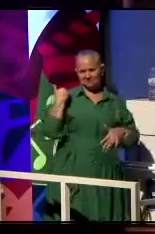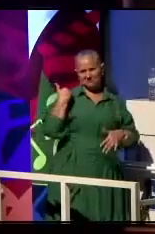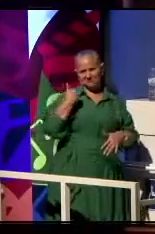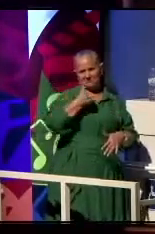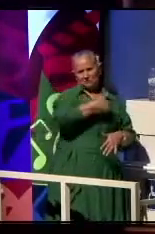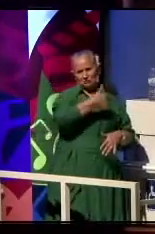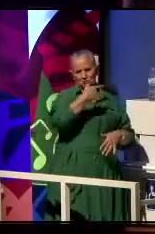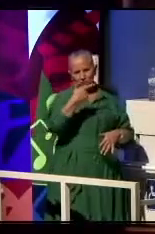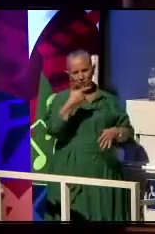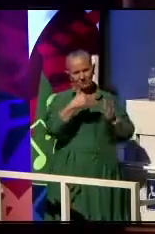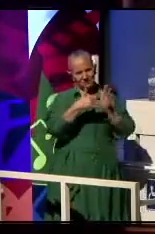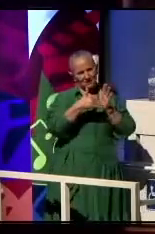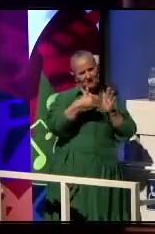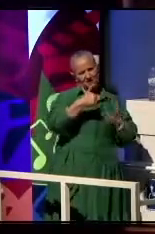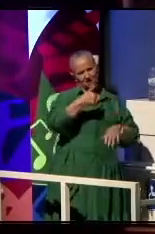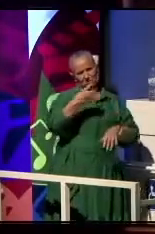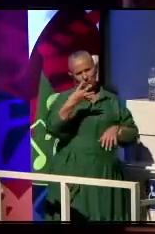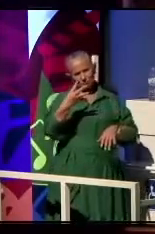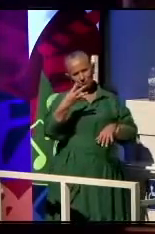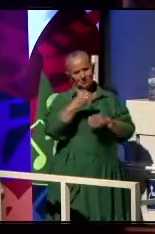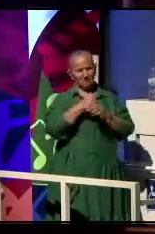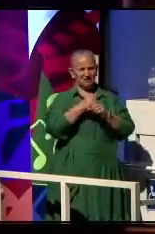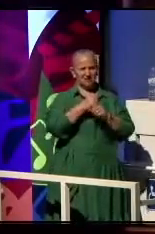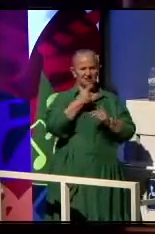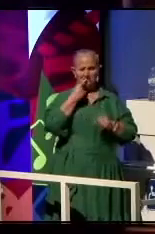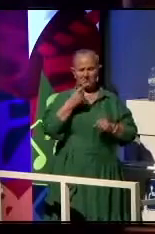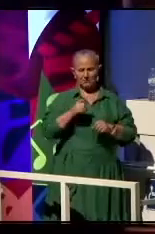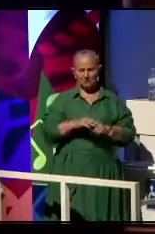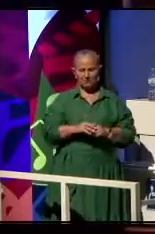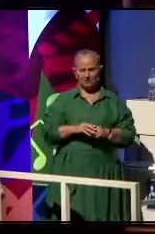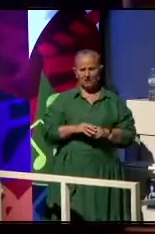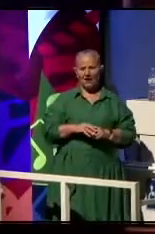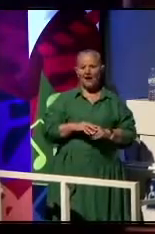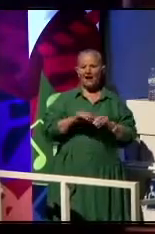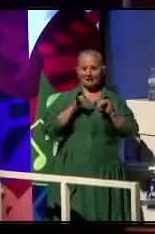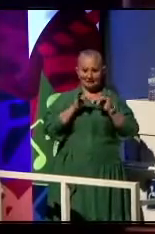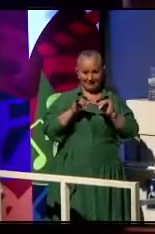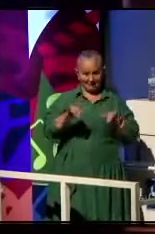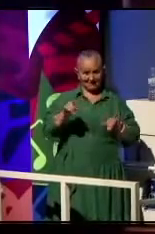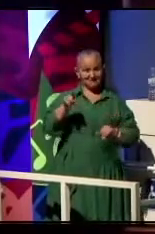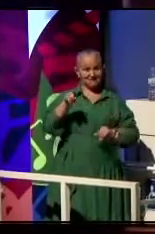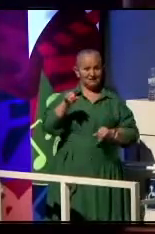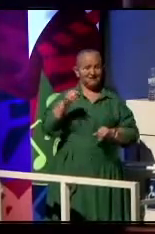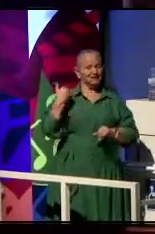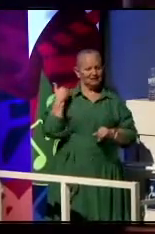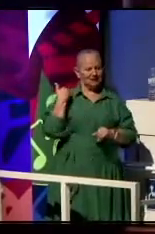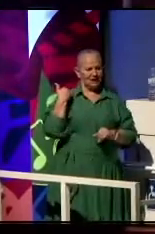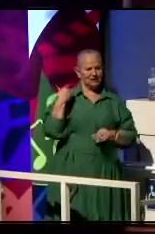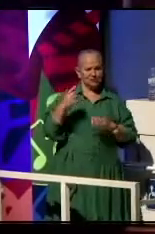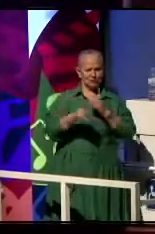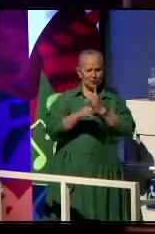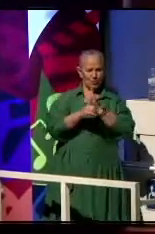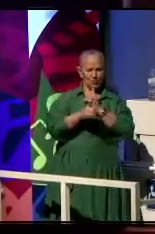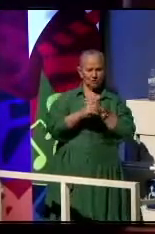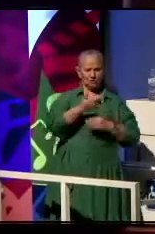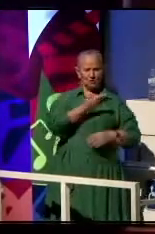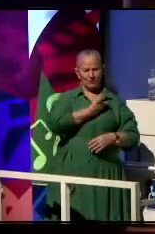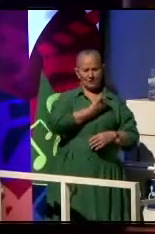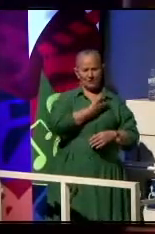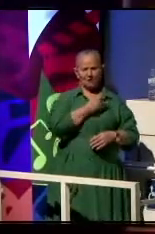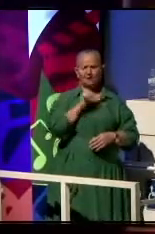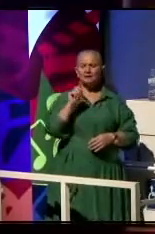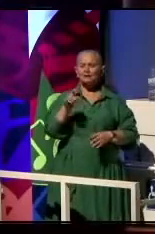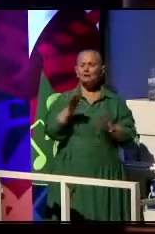12 a 14 anos. Então, eu até comentei com eles, foi nessa idade que eu descobri o Clube da Esquina. Eu perguntei, quem conhece Milton